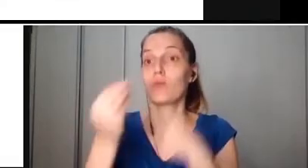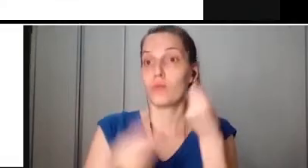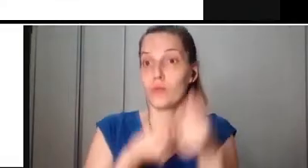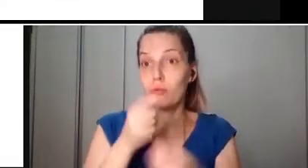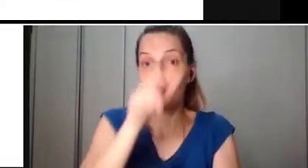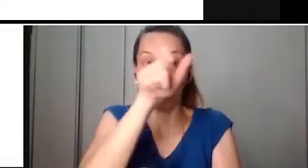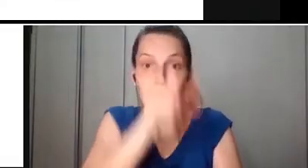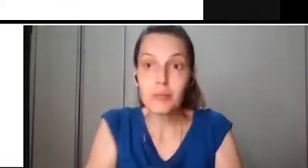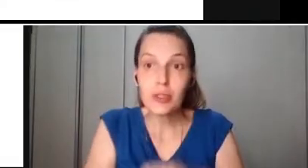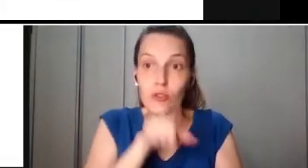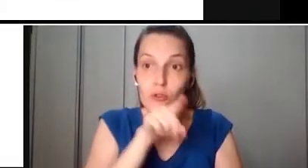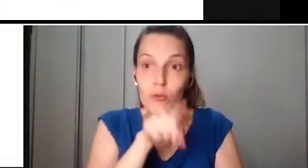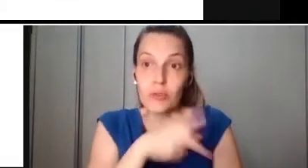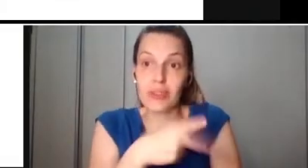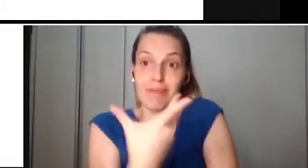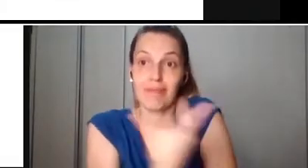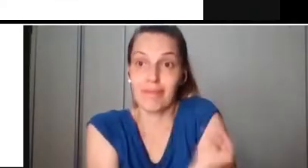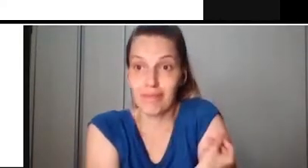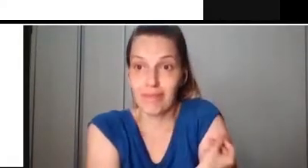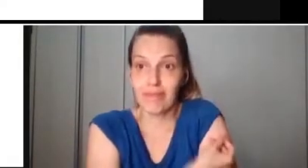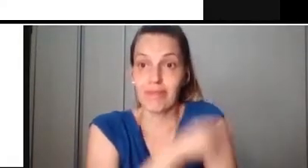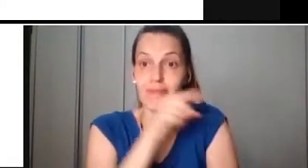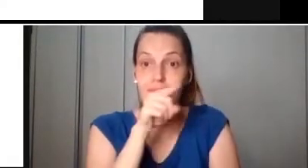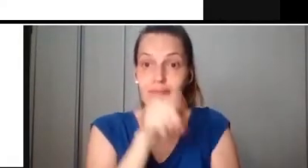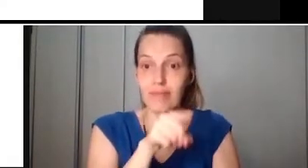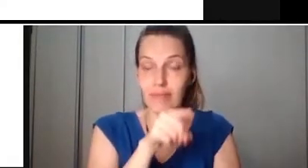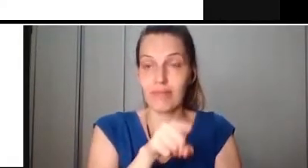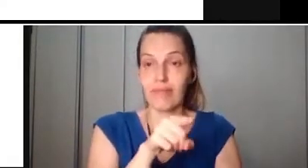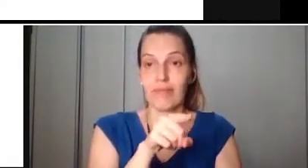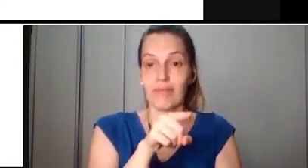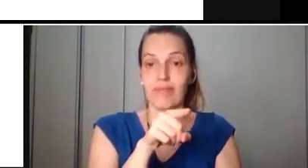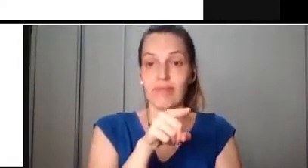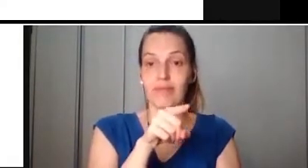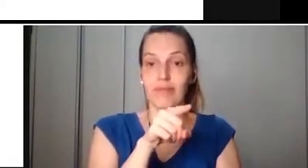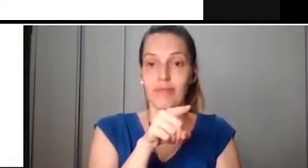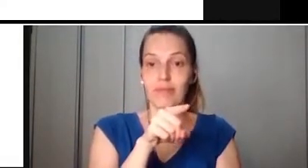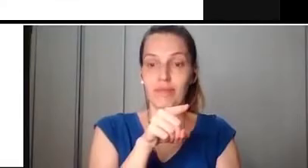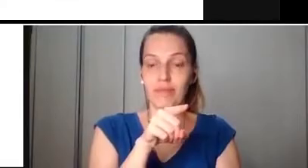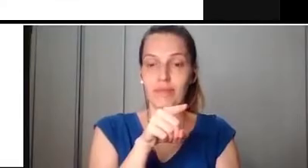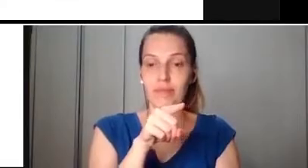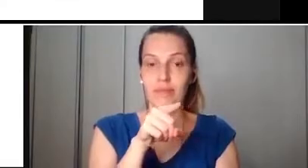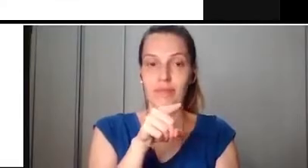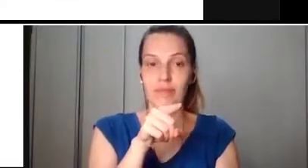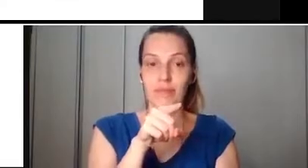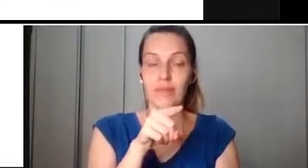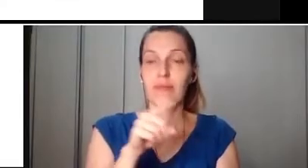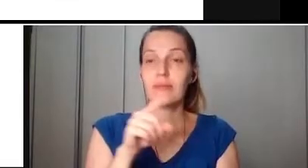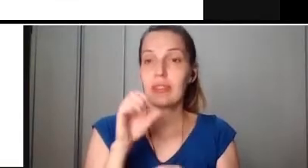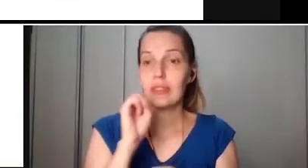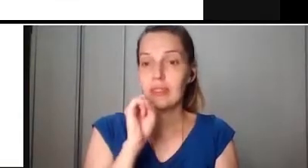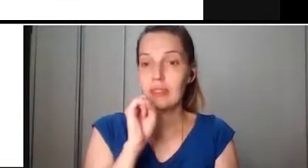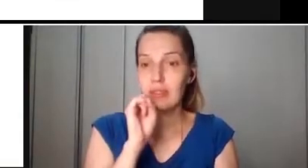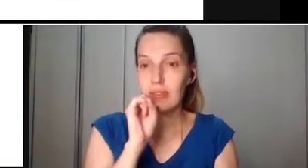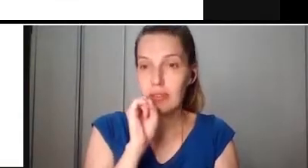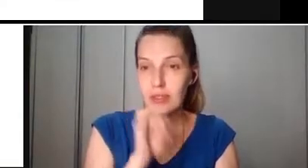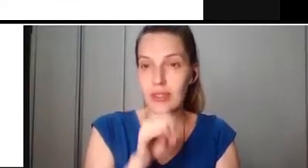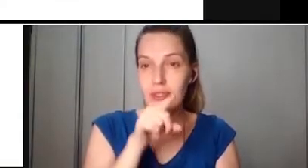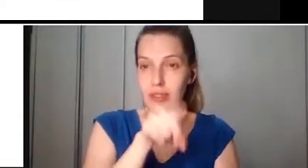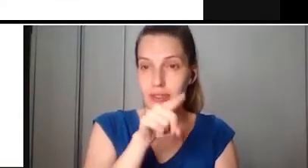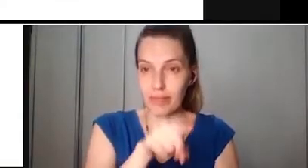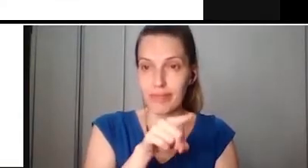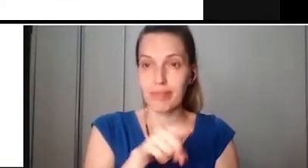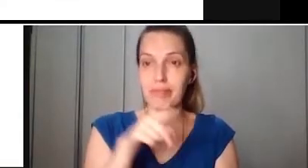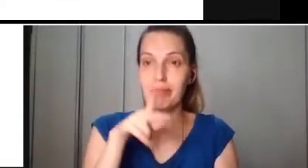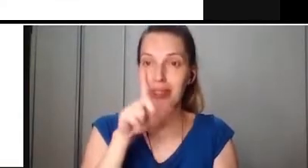a vacina. Porque quem foi alocado para a vacina ou placebo foram indivíduos. A partir